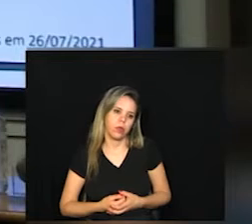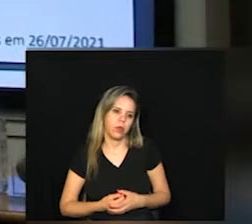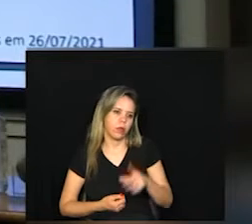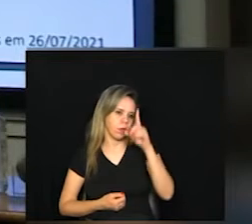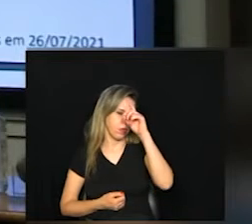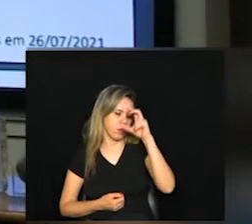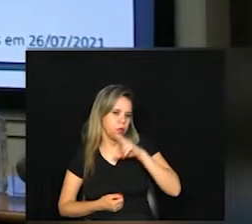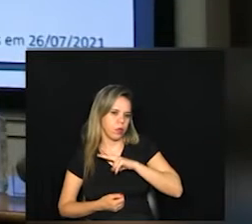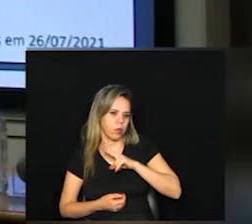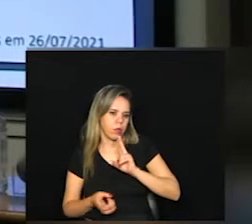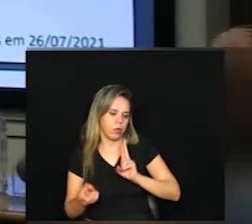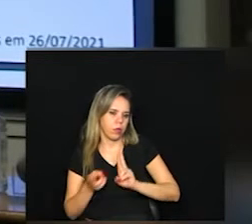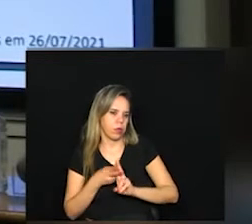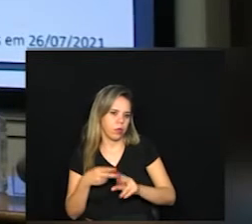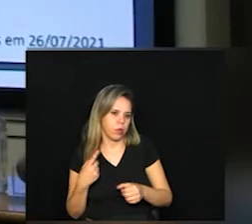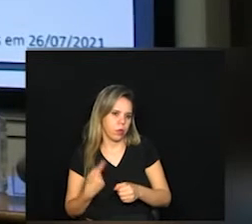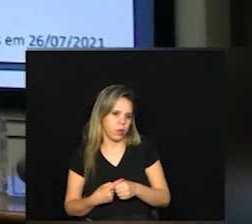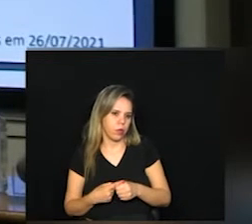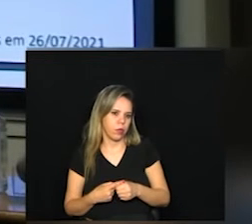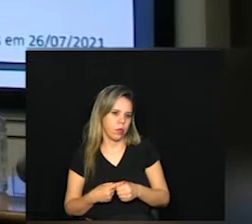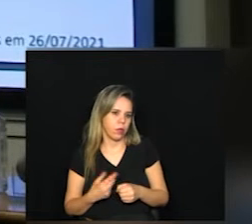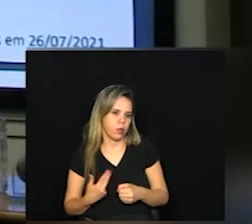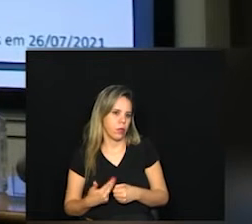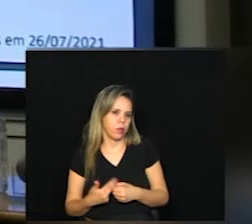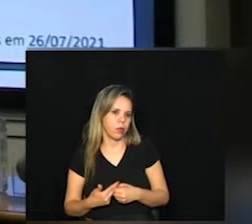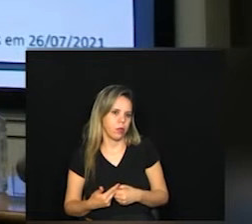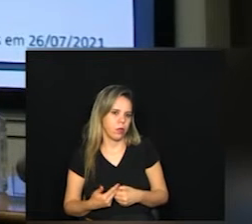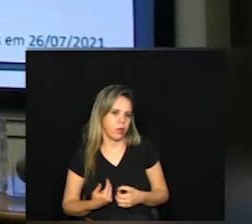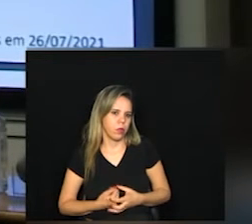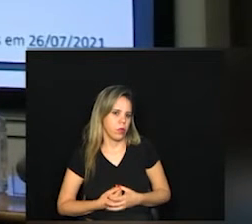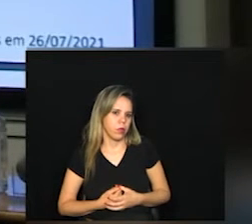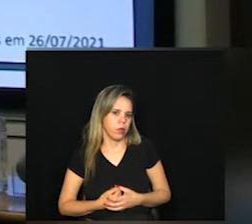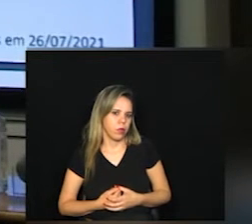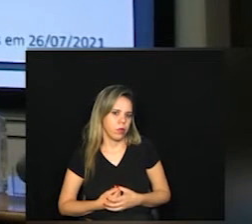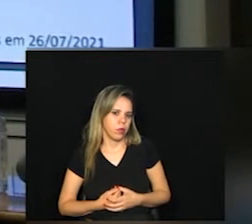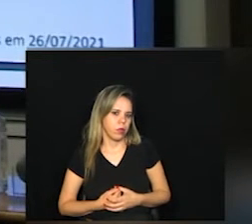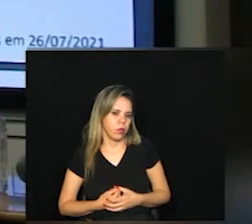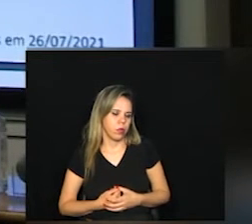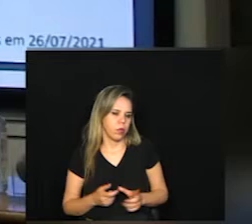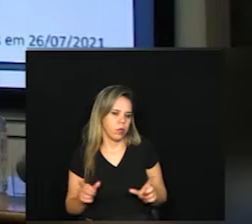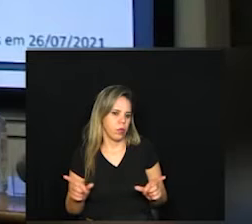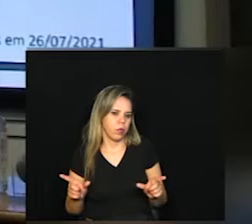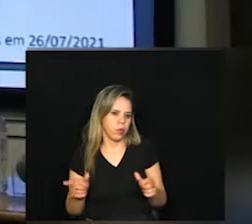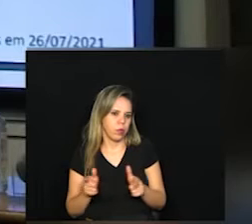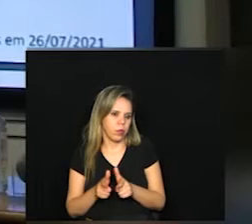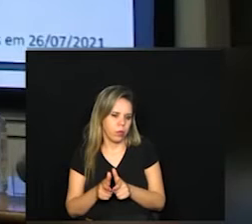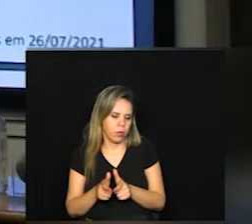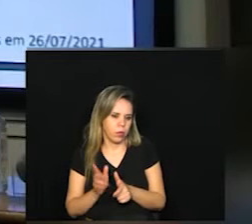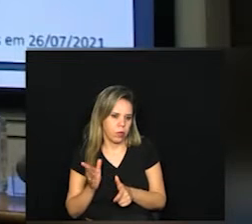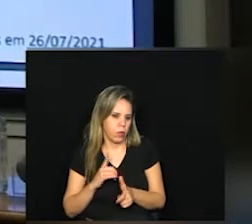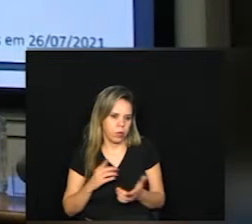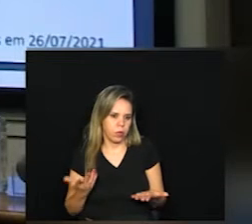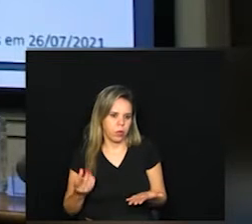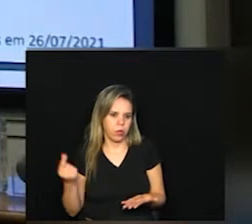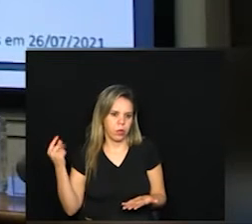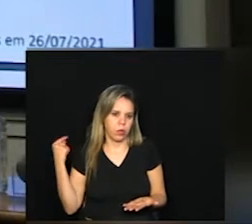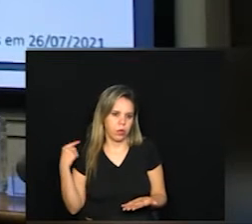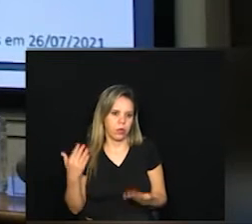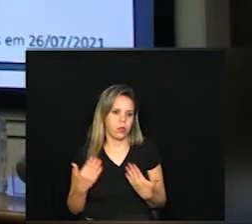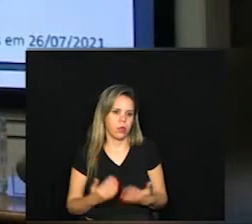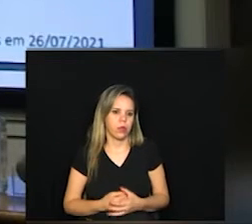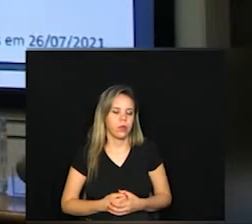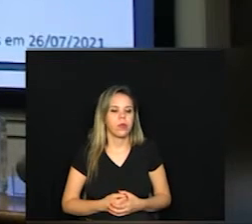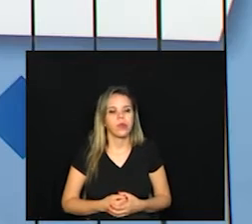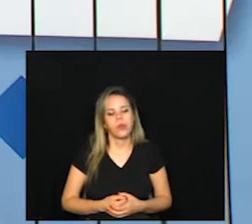privada, SUS municipal e Unicamp, e é uma das menores taxas que a gente tem há muito tempo.